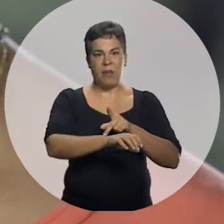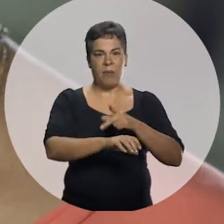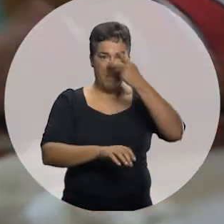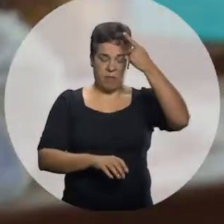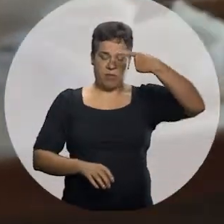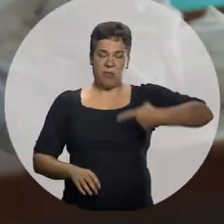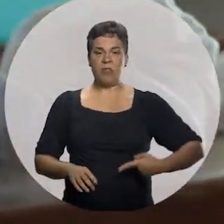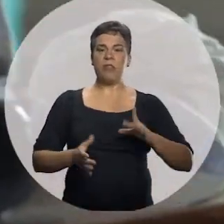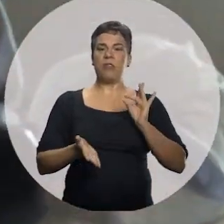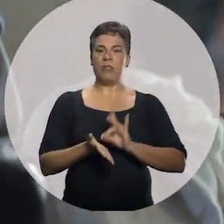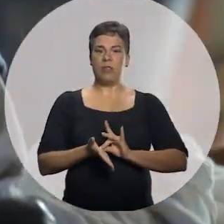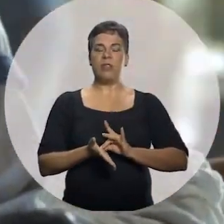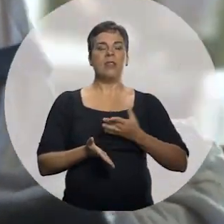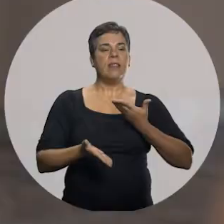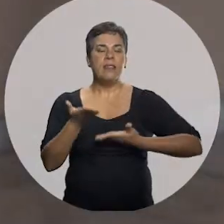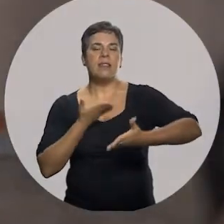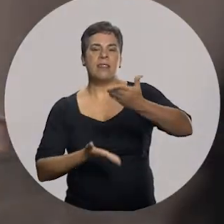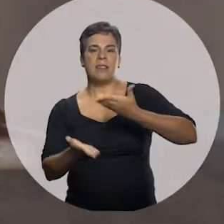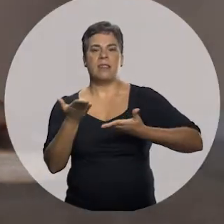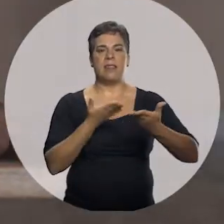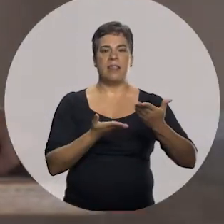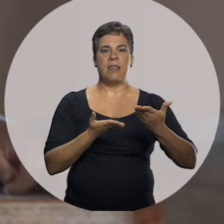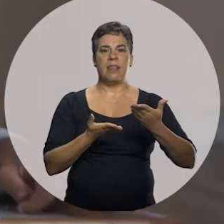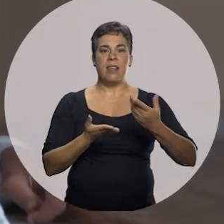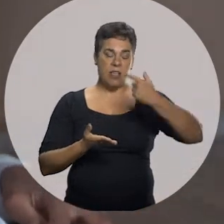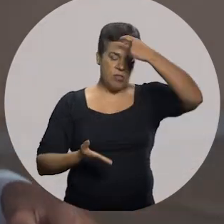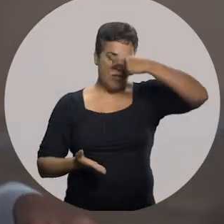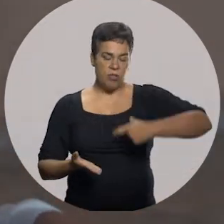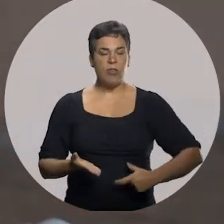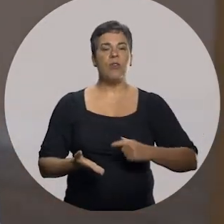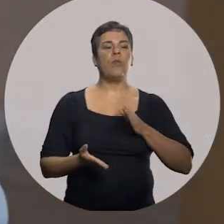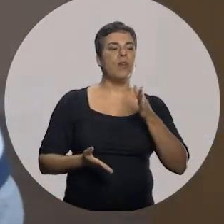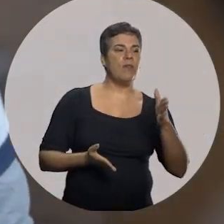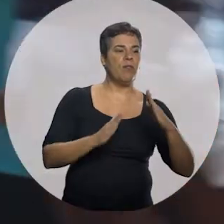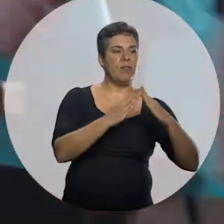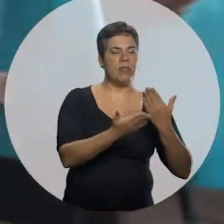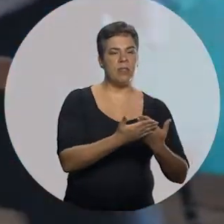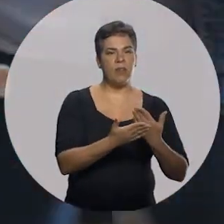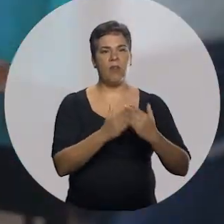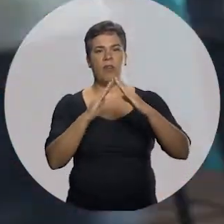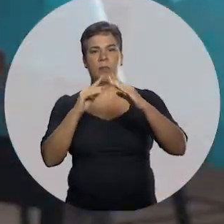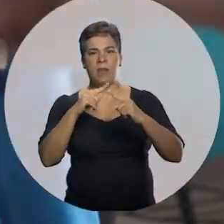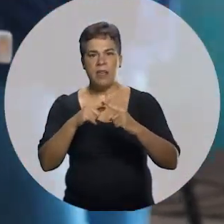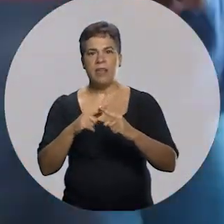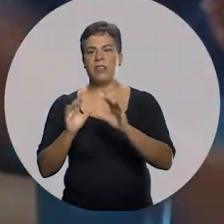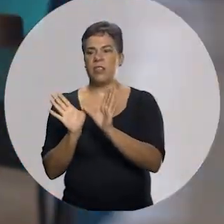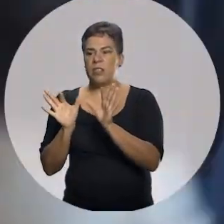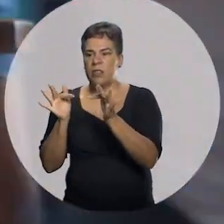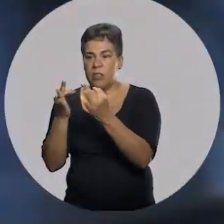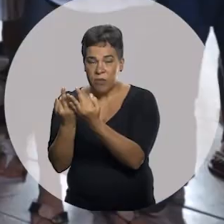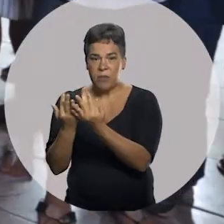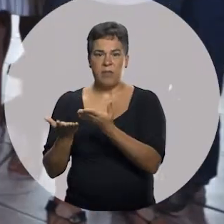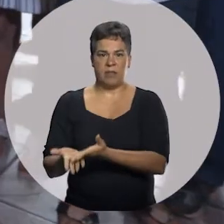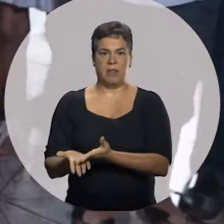o homem só se torna homem na interação com outros homens. Eu só sou gente porque eu participo de uma escola, de uma igreja,